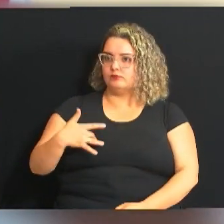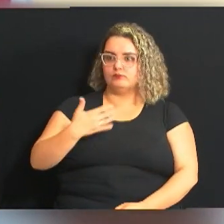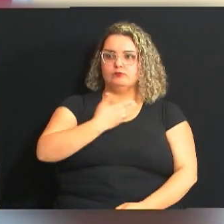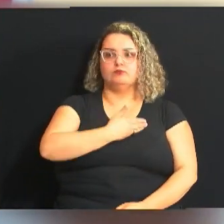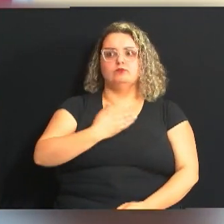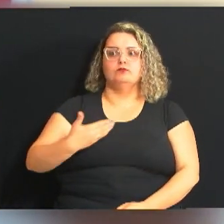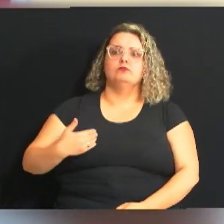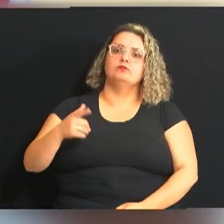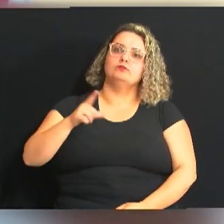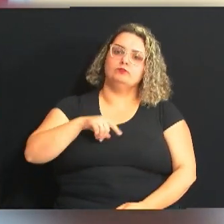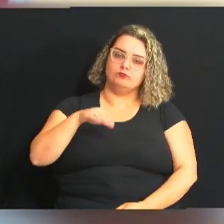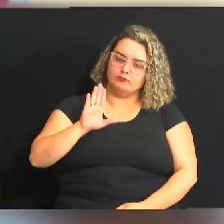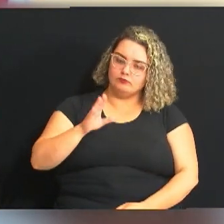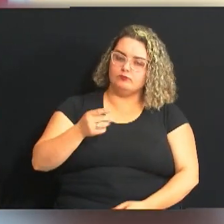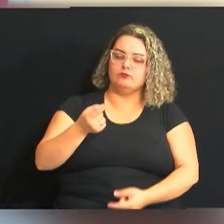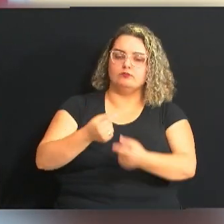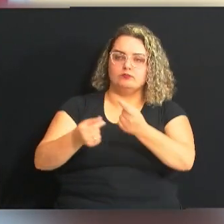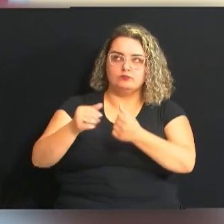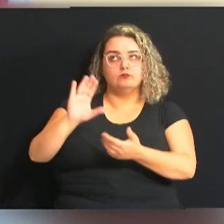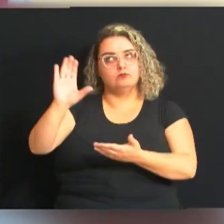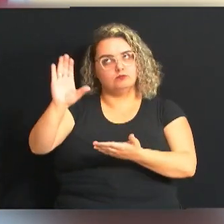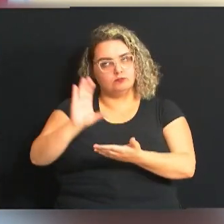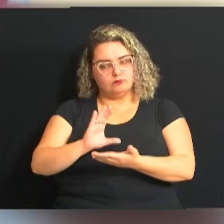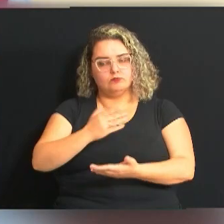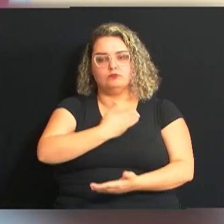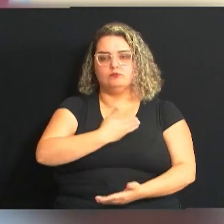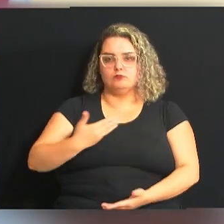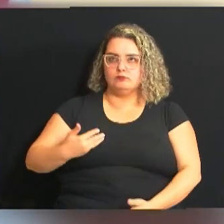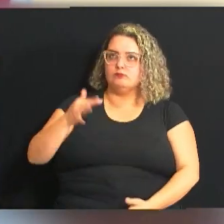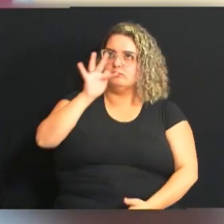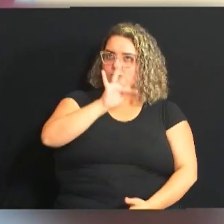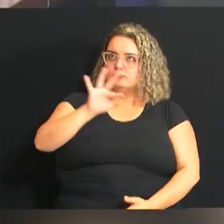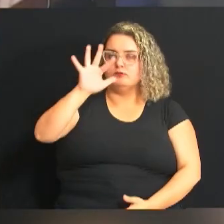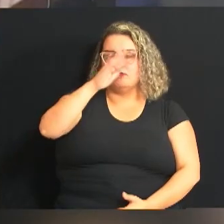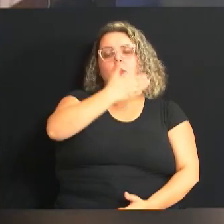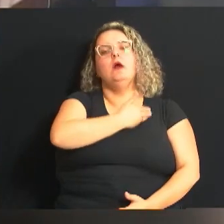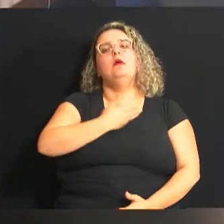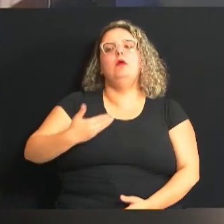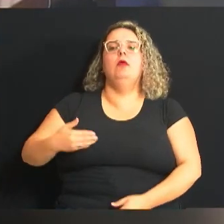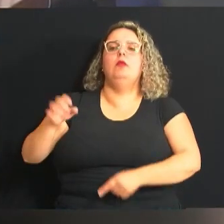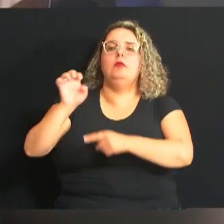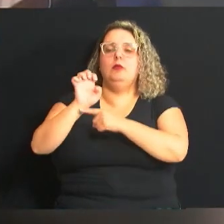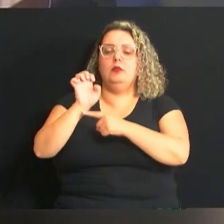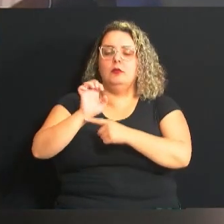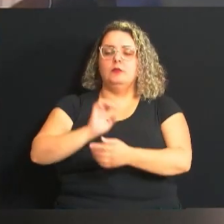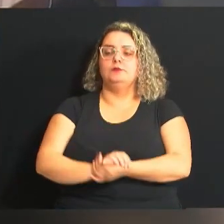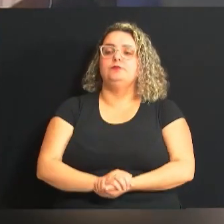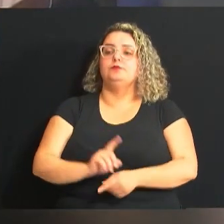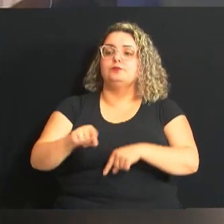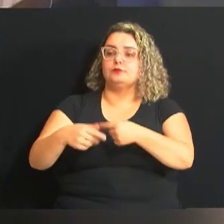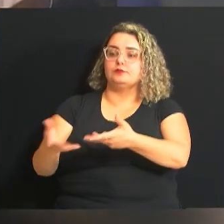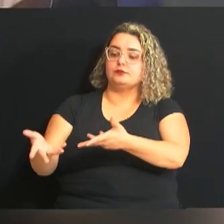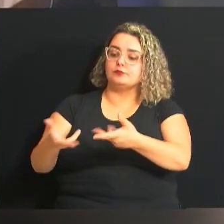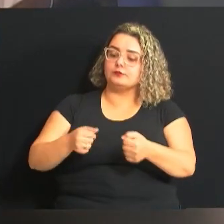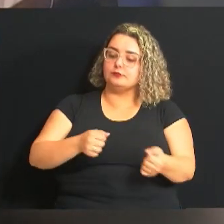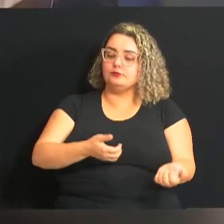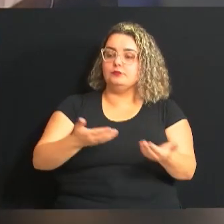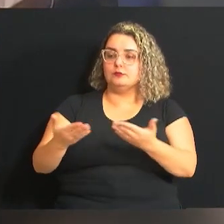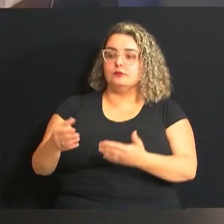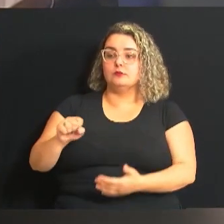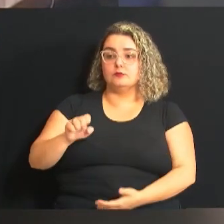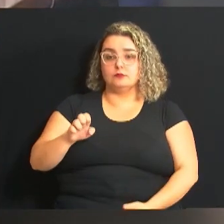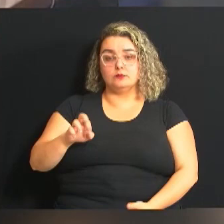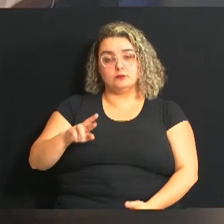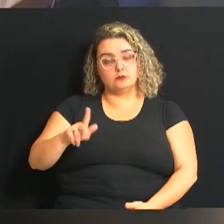mais financiamento, tanto do governo federal como do governo estadual. Outro convidado para a audiência foi Sérgio